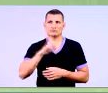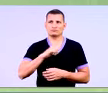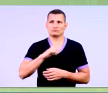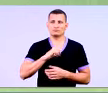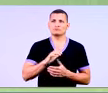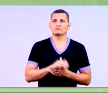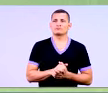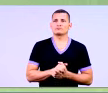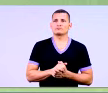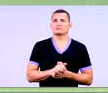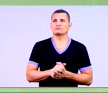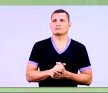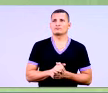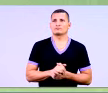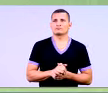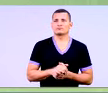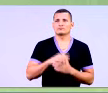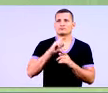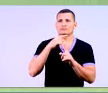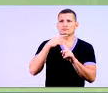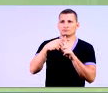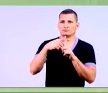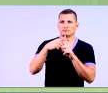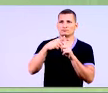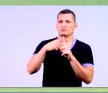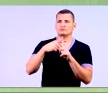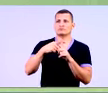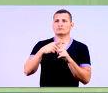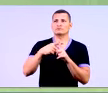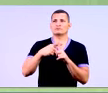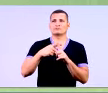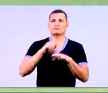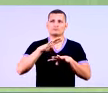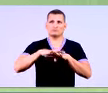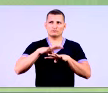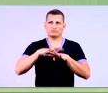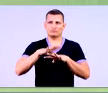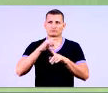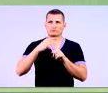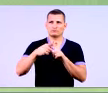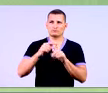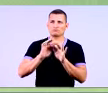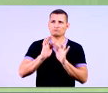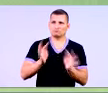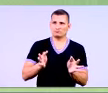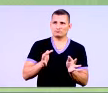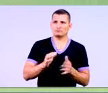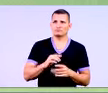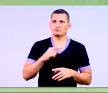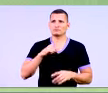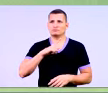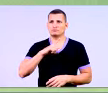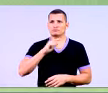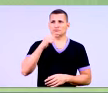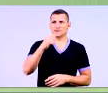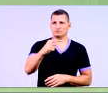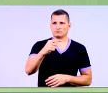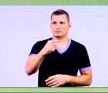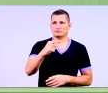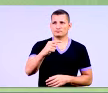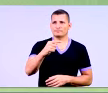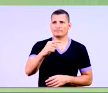aqui operador mais matemática simples agente operador -